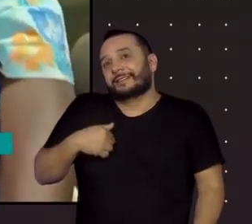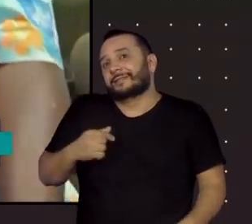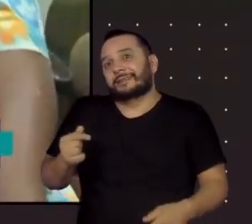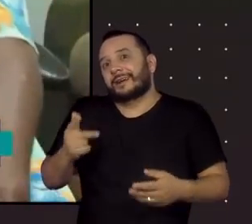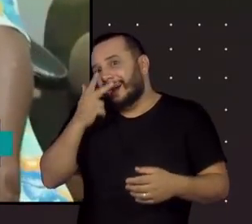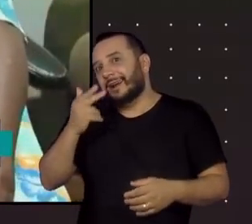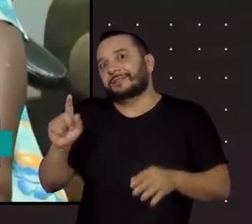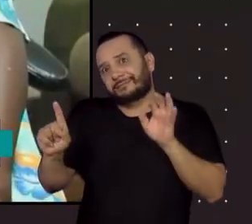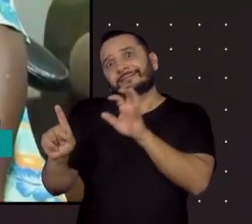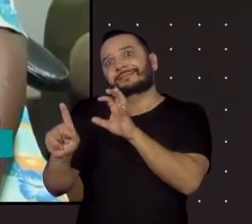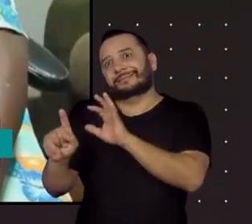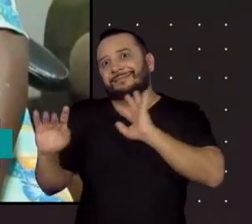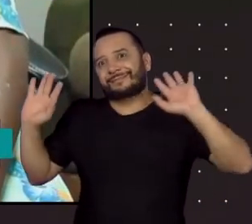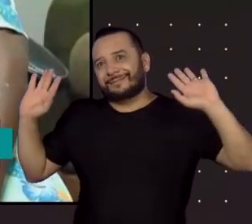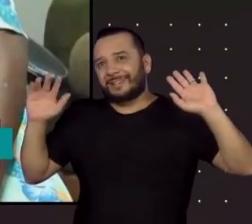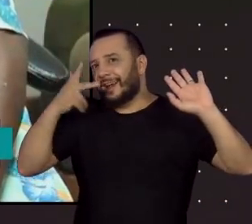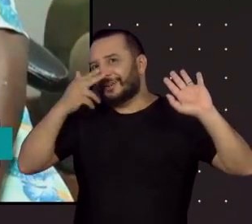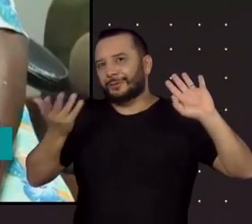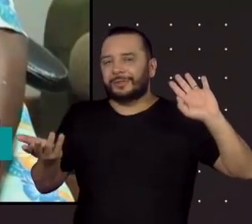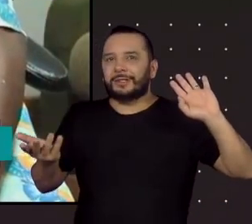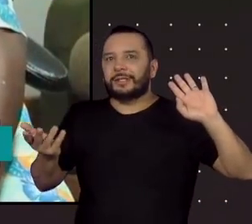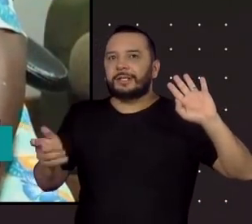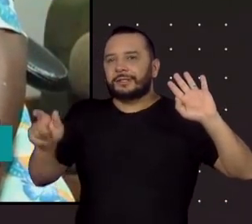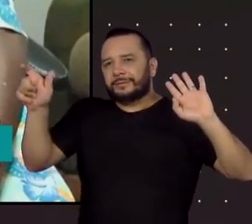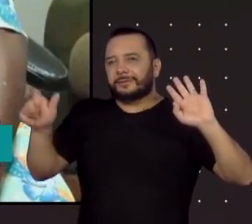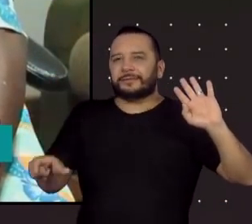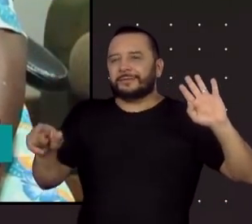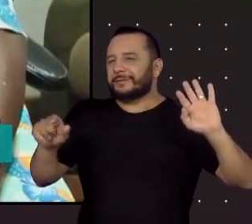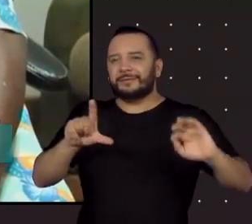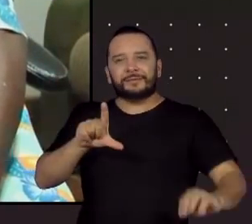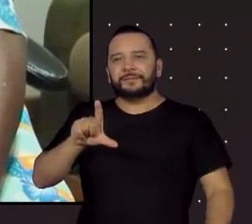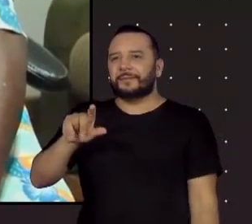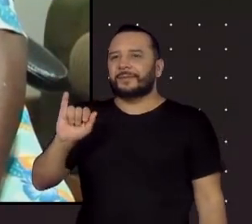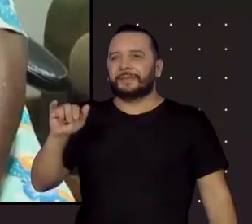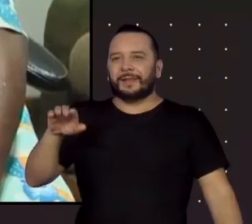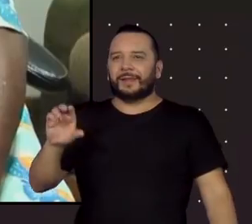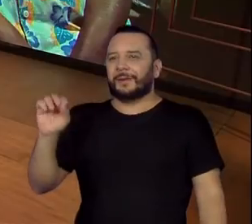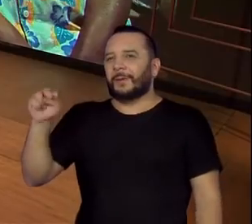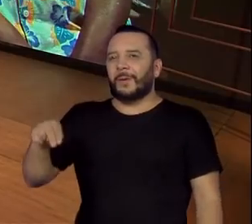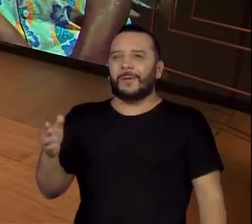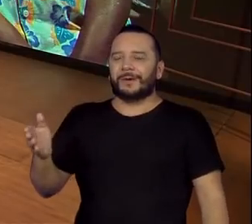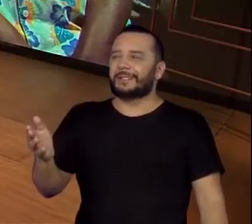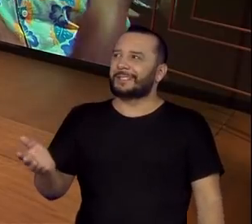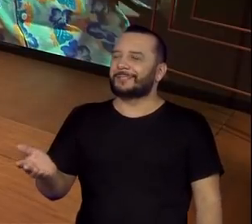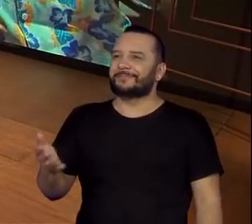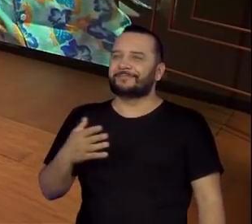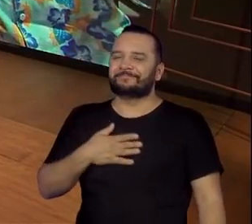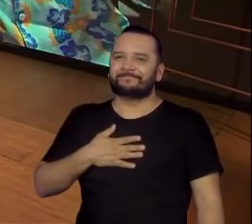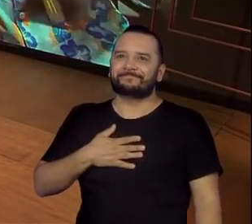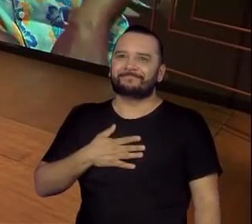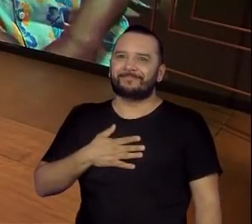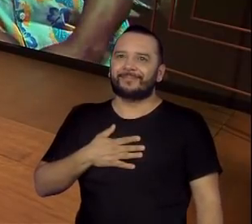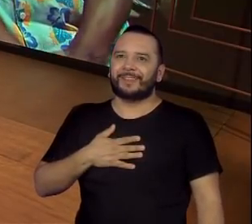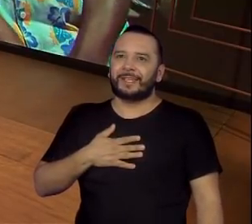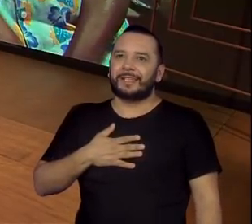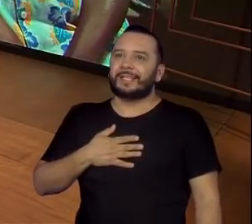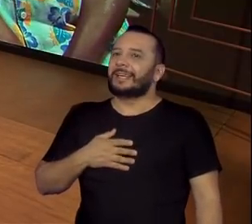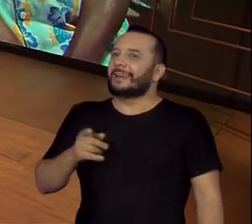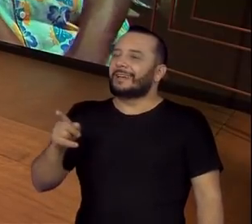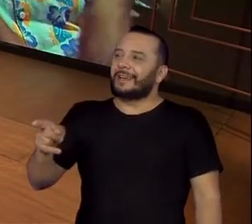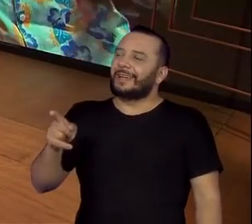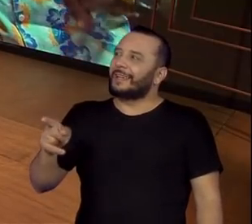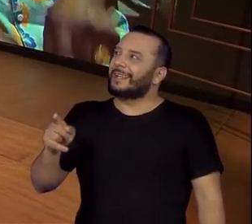porque ele é uma pessoa, nossa senhora, o Lincoln Ele faz o que eu queria ter feito,